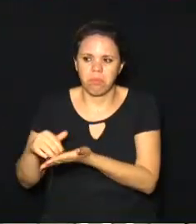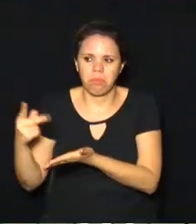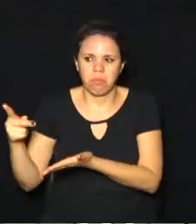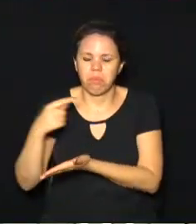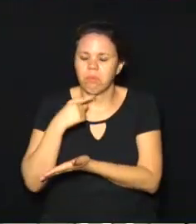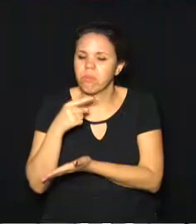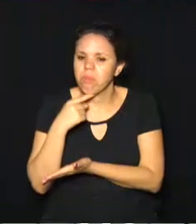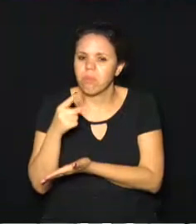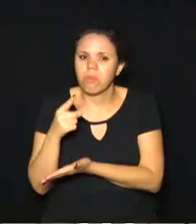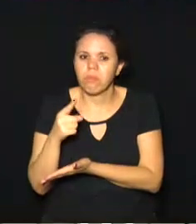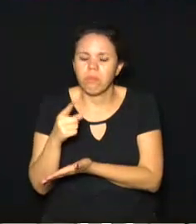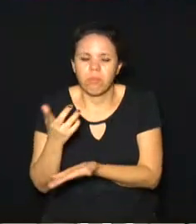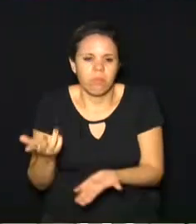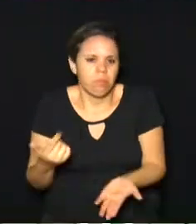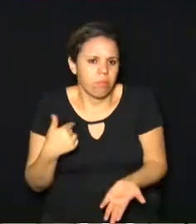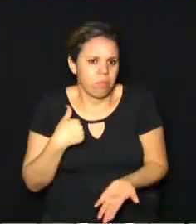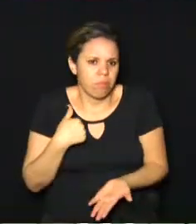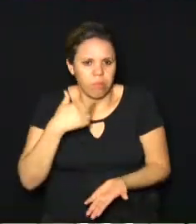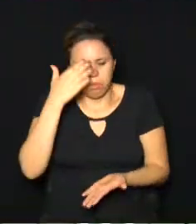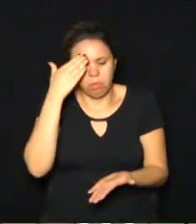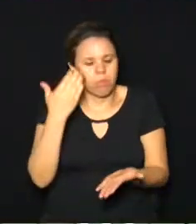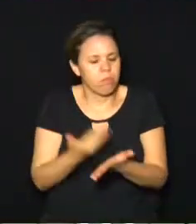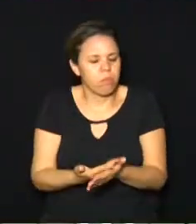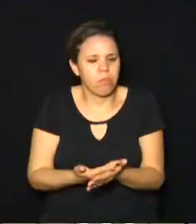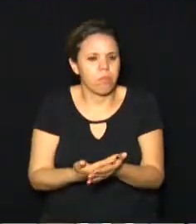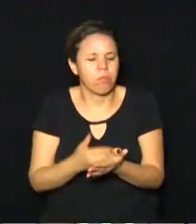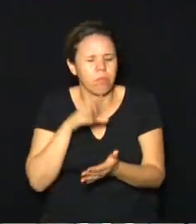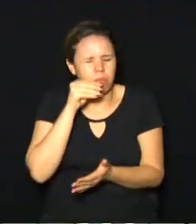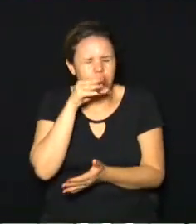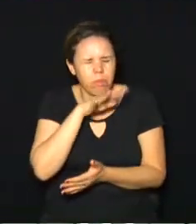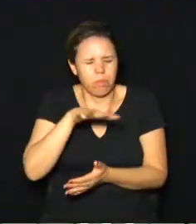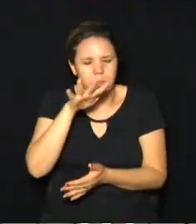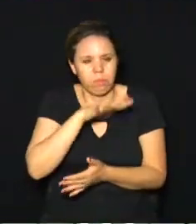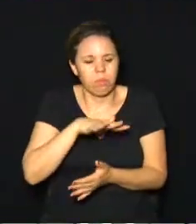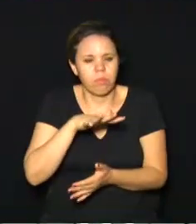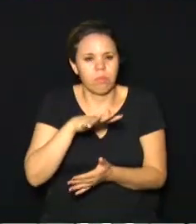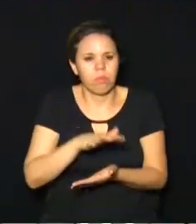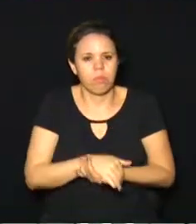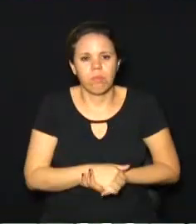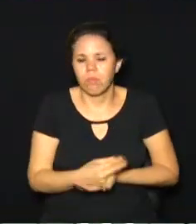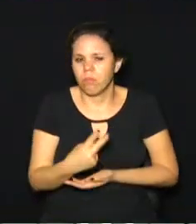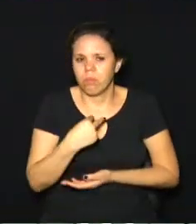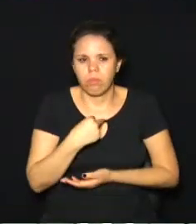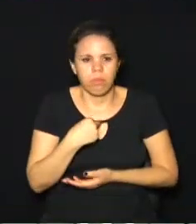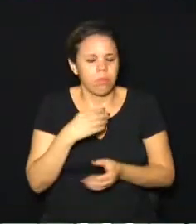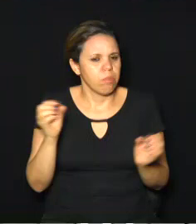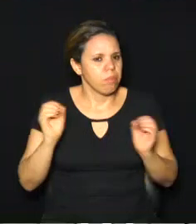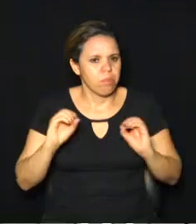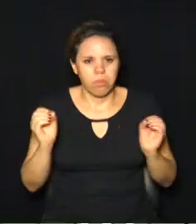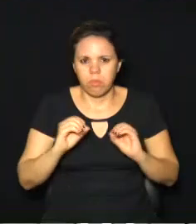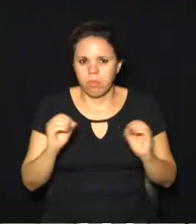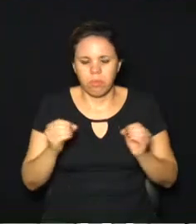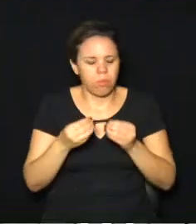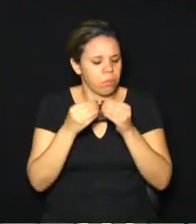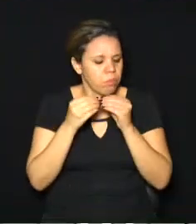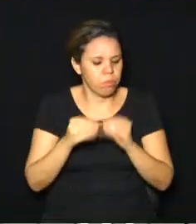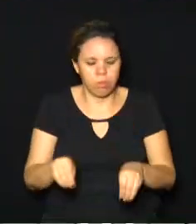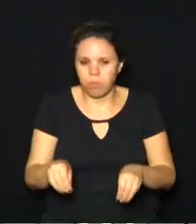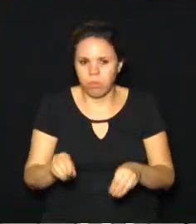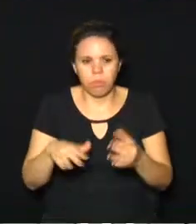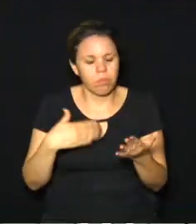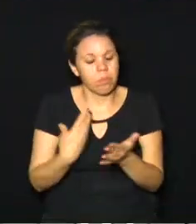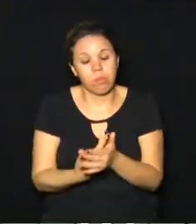isso, né? Eu acredito que os trabalhadores, os servidores, não podem ter nenhum tipo de prejuízo,